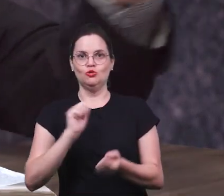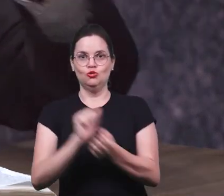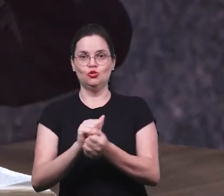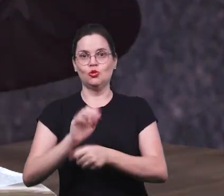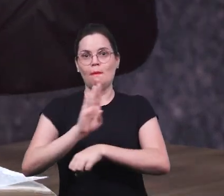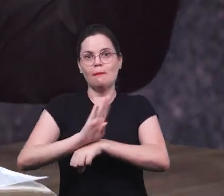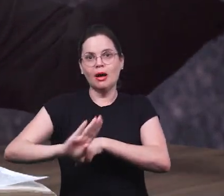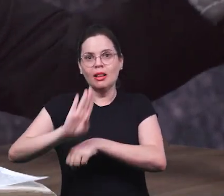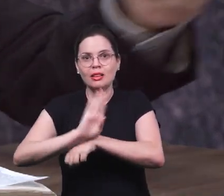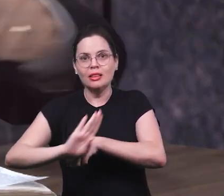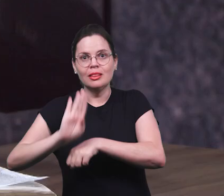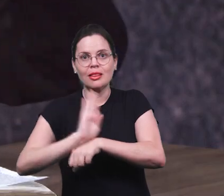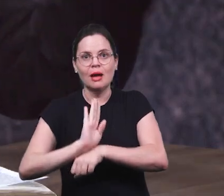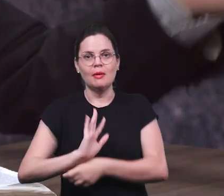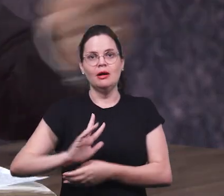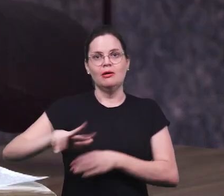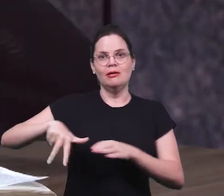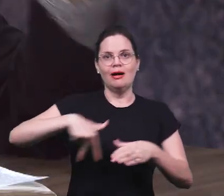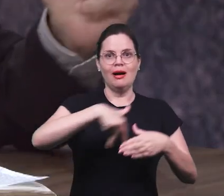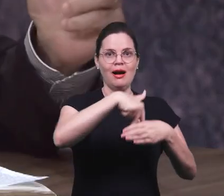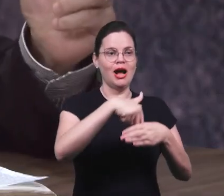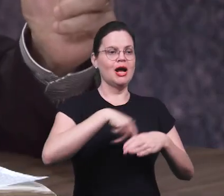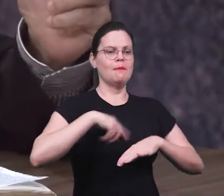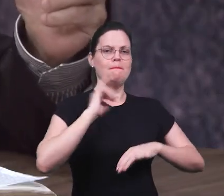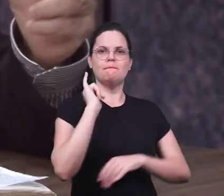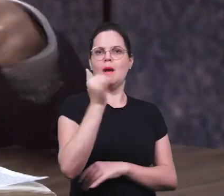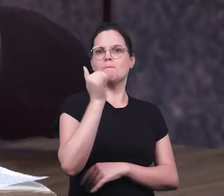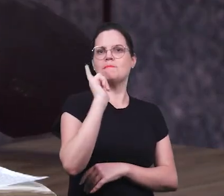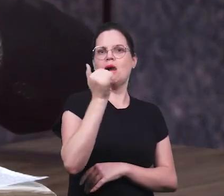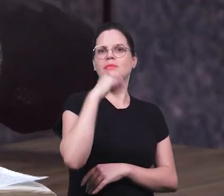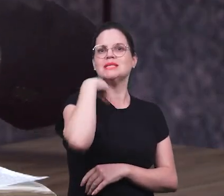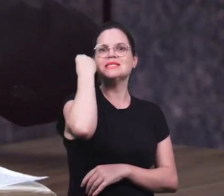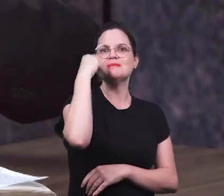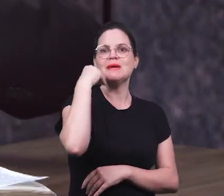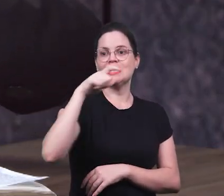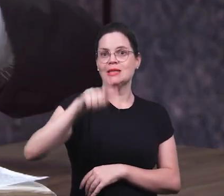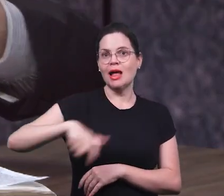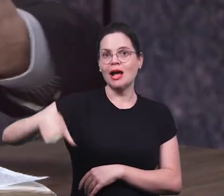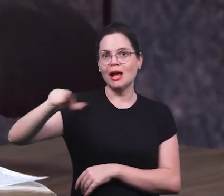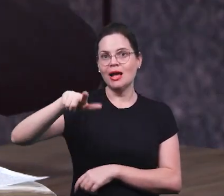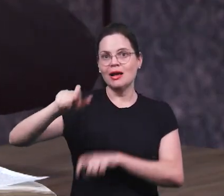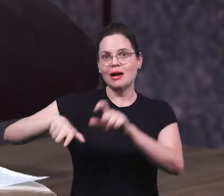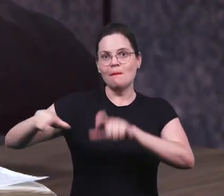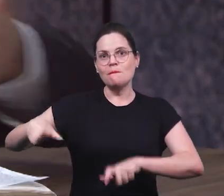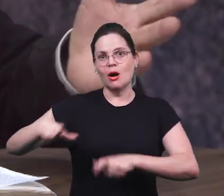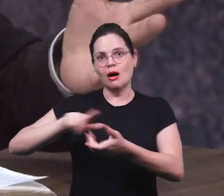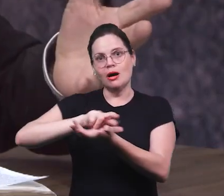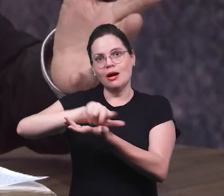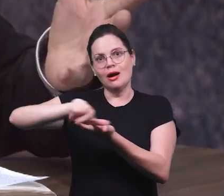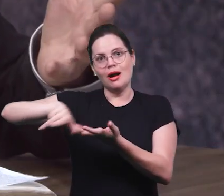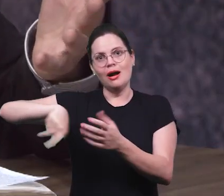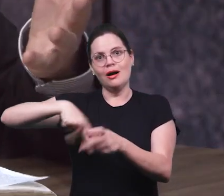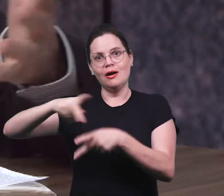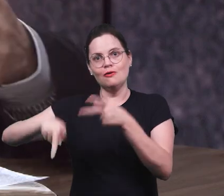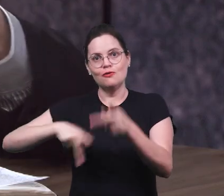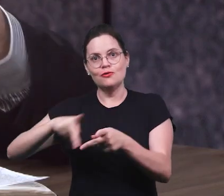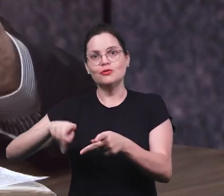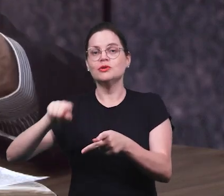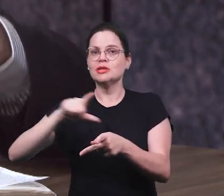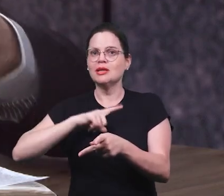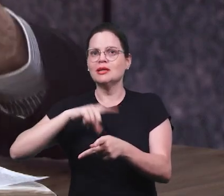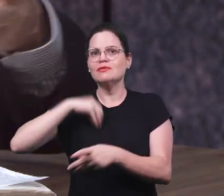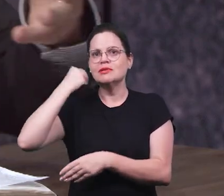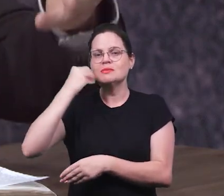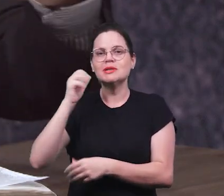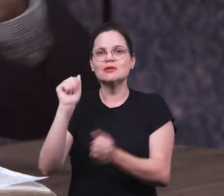das conversões dos gentios na primeira viagem. E aquilo lá consolidou perfeitamente o entendimento